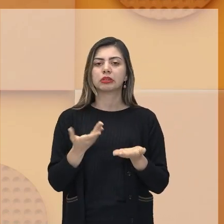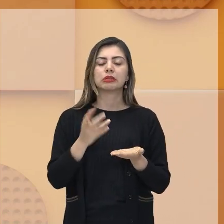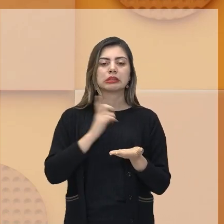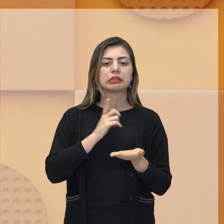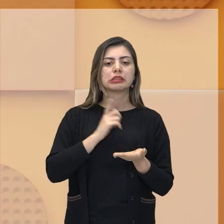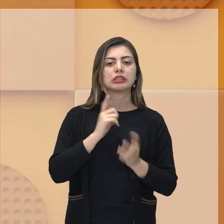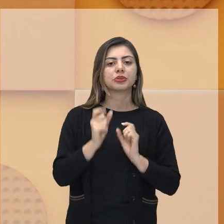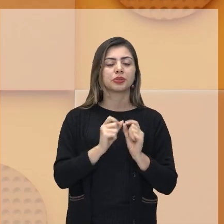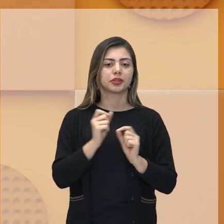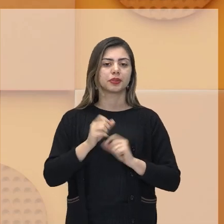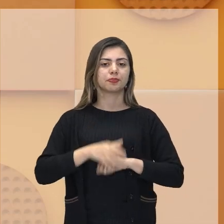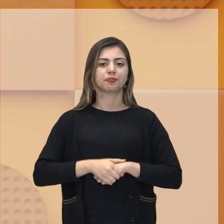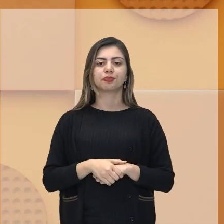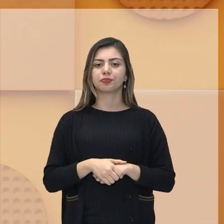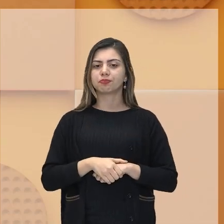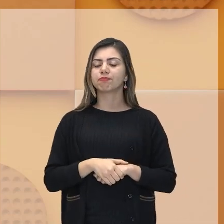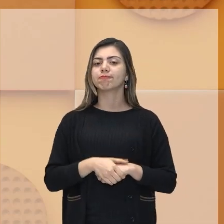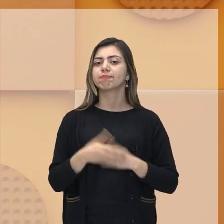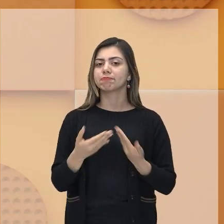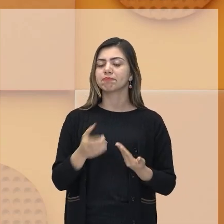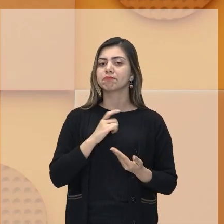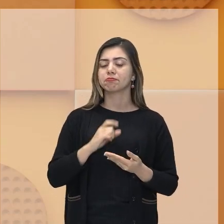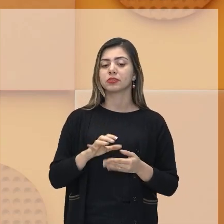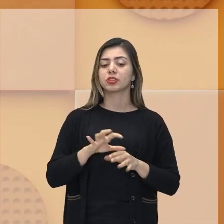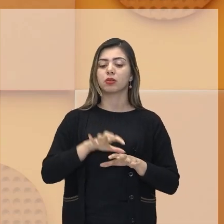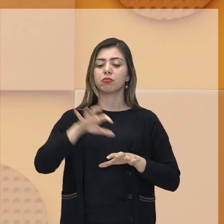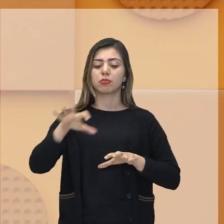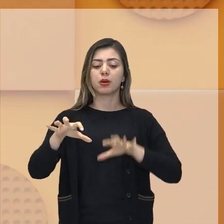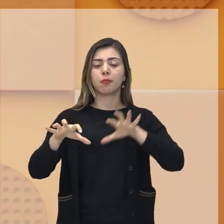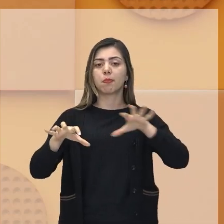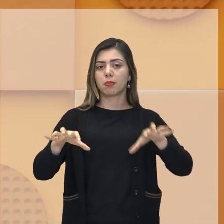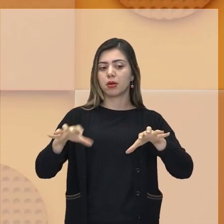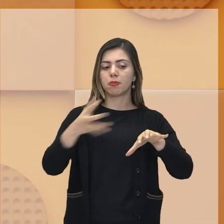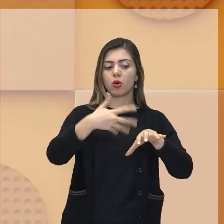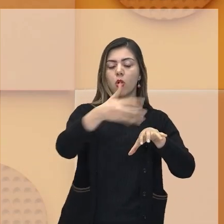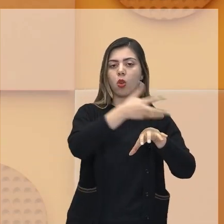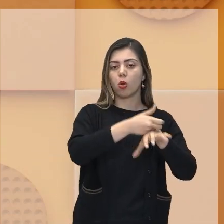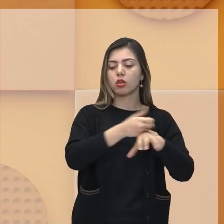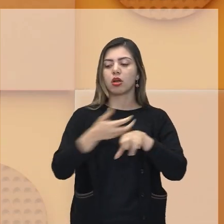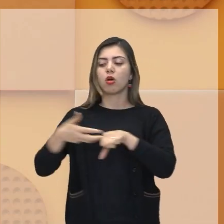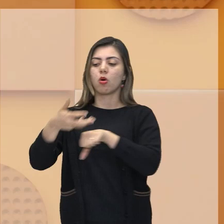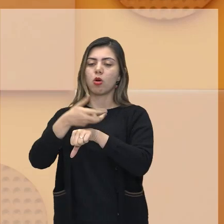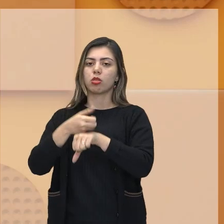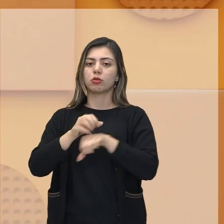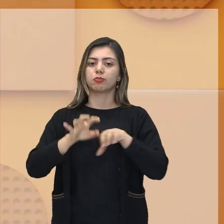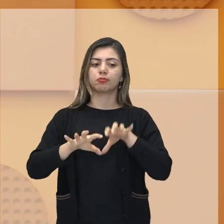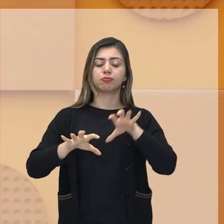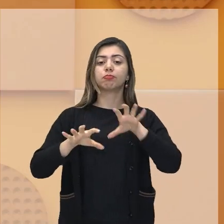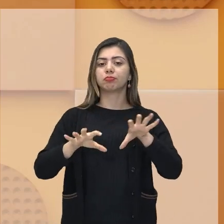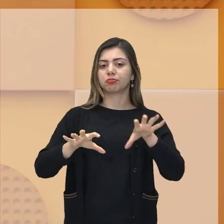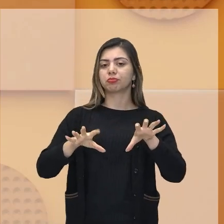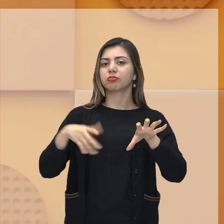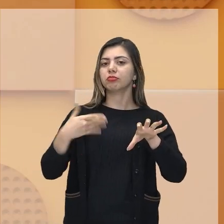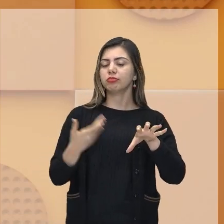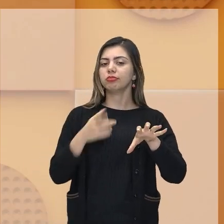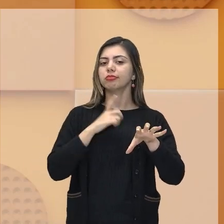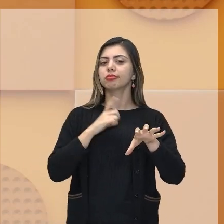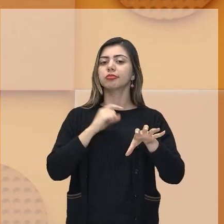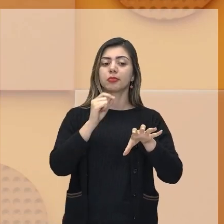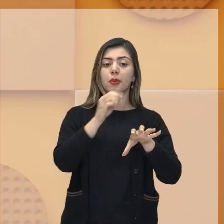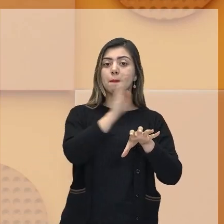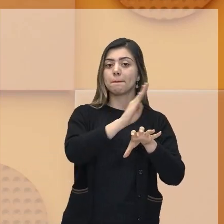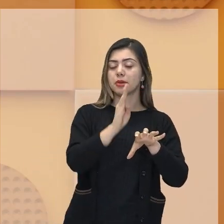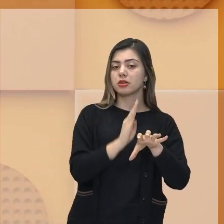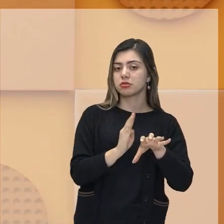existiam duas províncias distintas, né? Duas colônias. A colônia mais ao sul, a colônia Brasil, e a